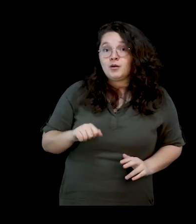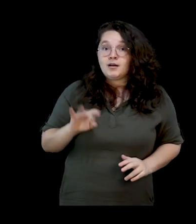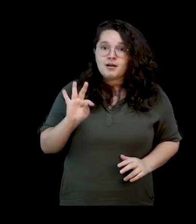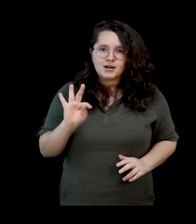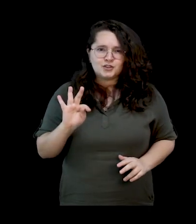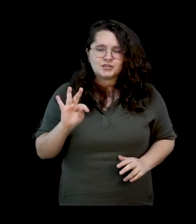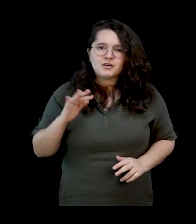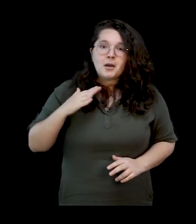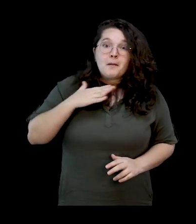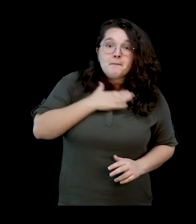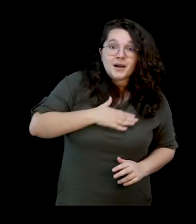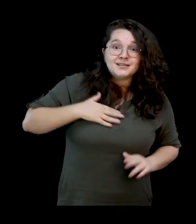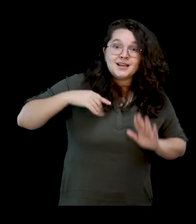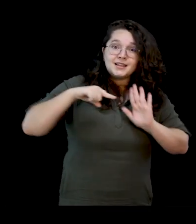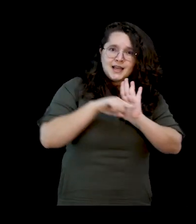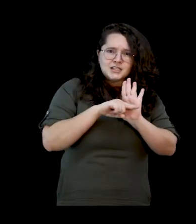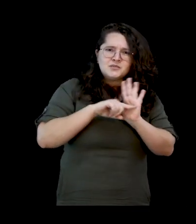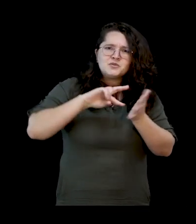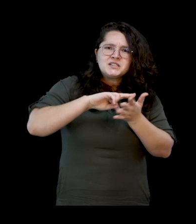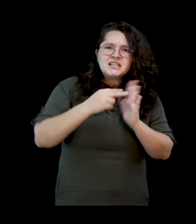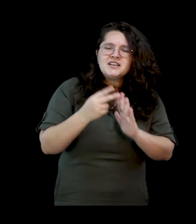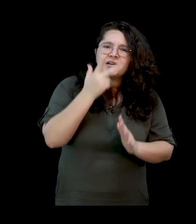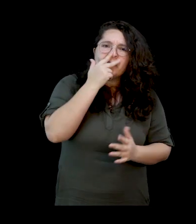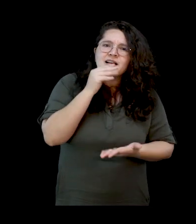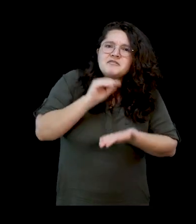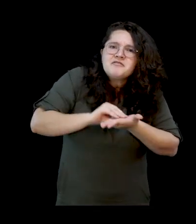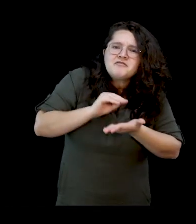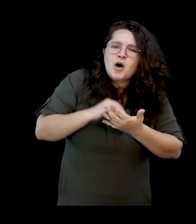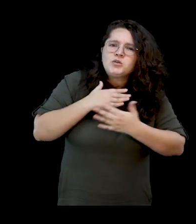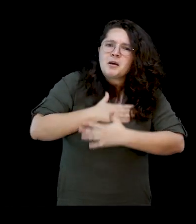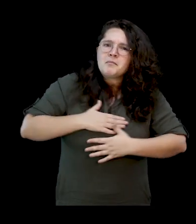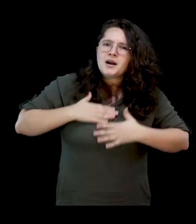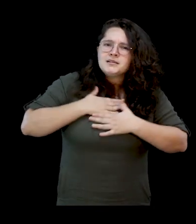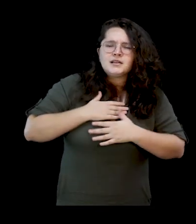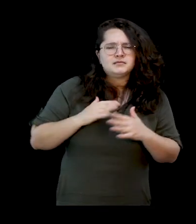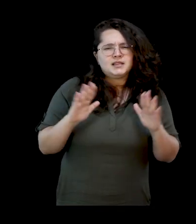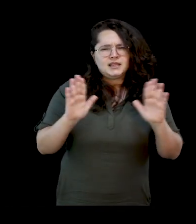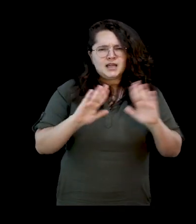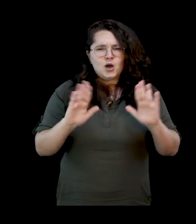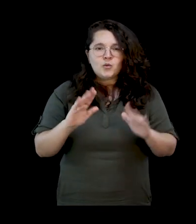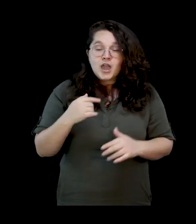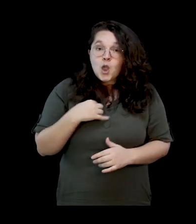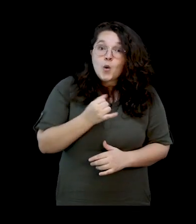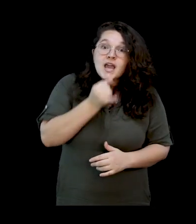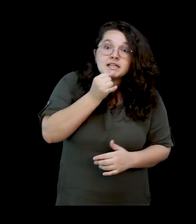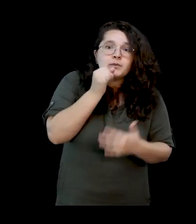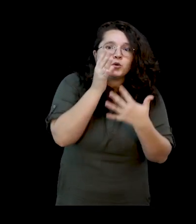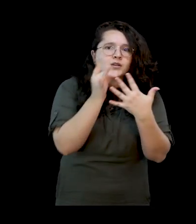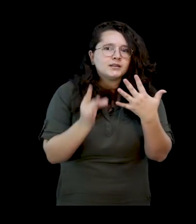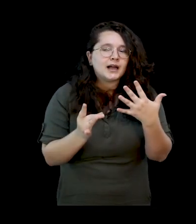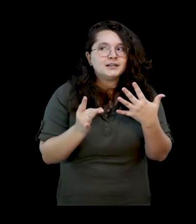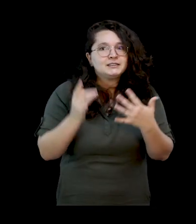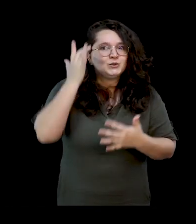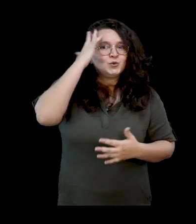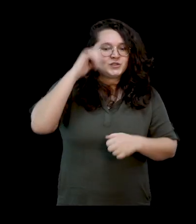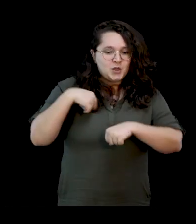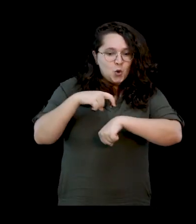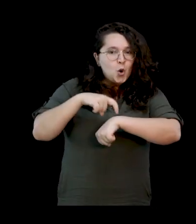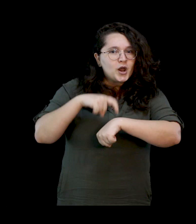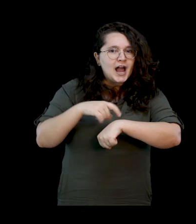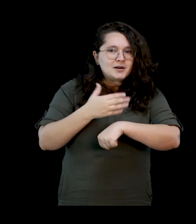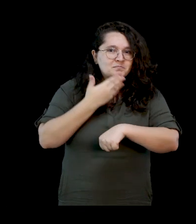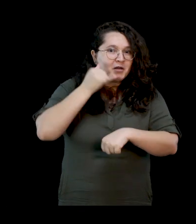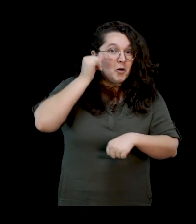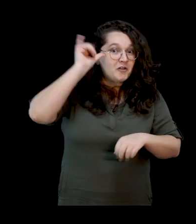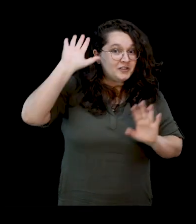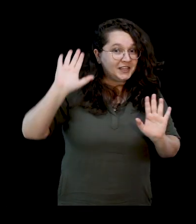do Kant, um prazer negativo não é o desprazer. Eu não quero entrar agora em exemplos, em searas mais delicadas,